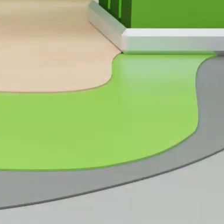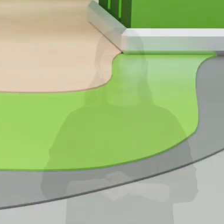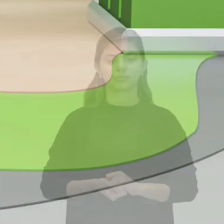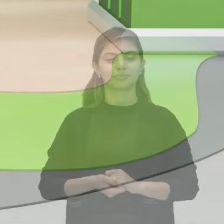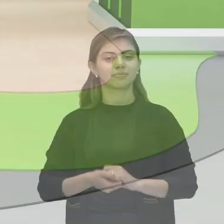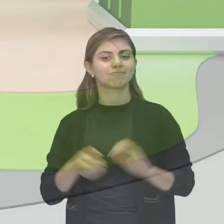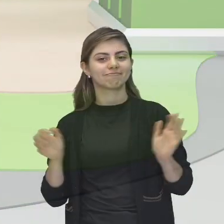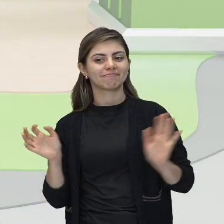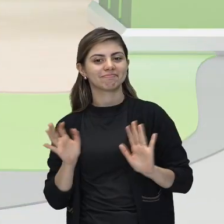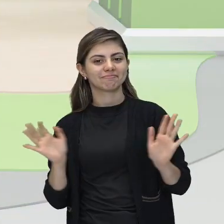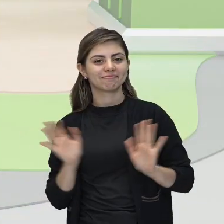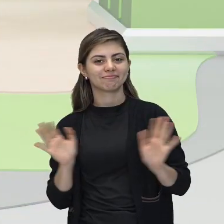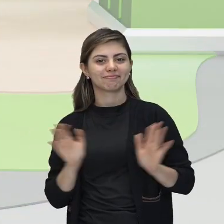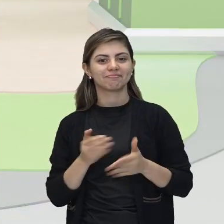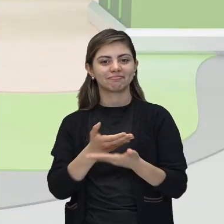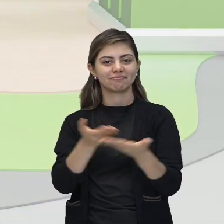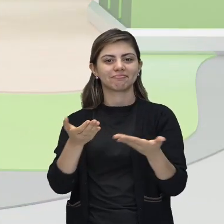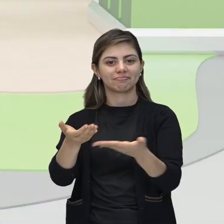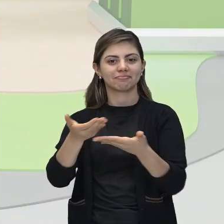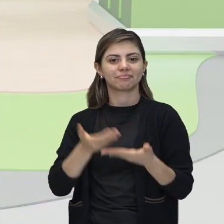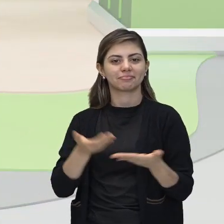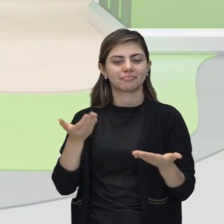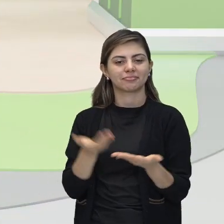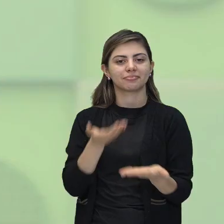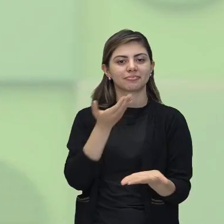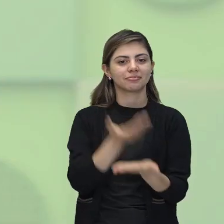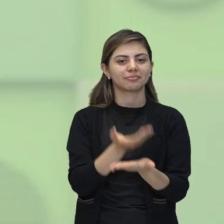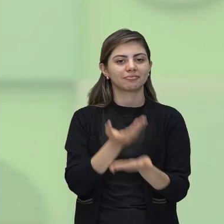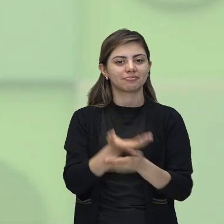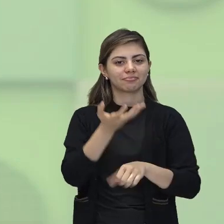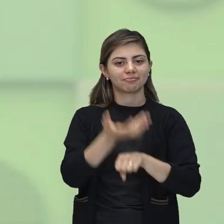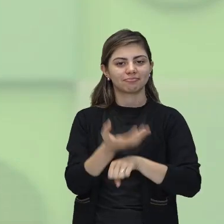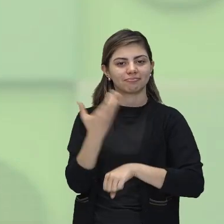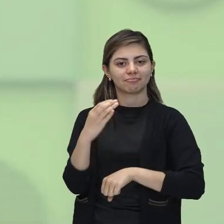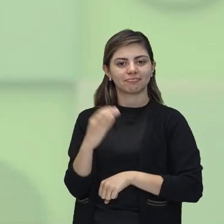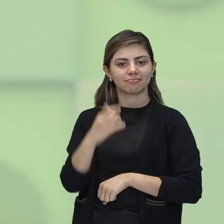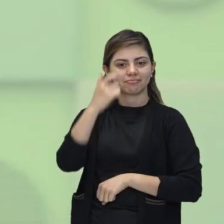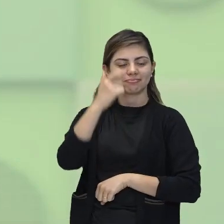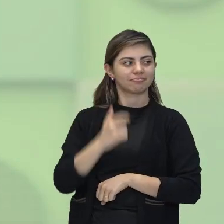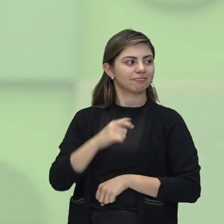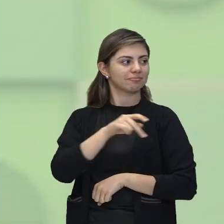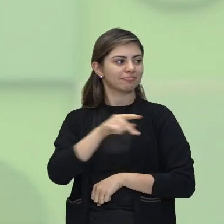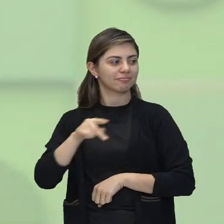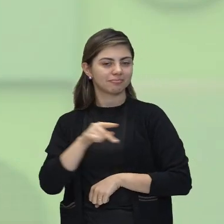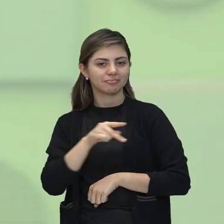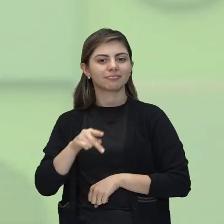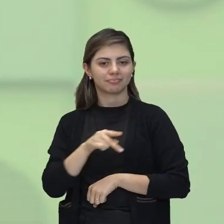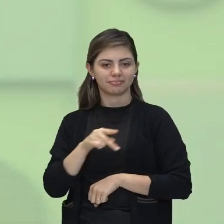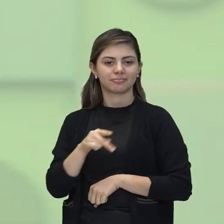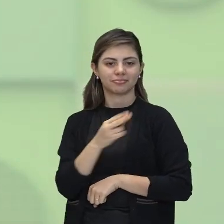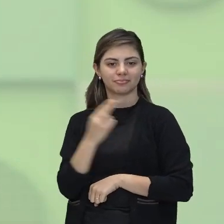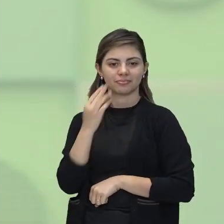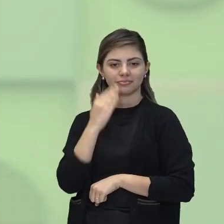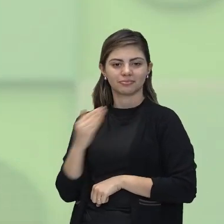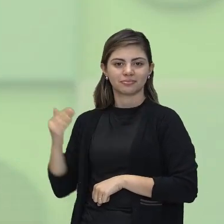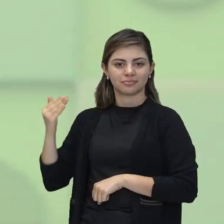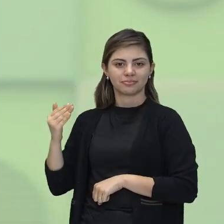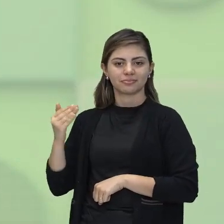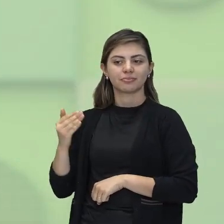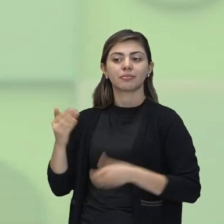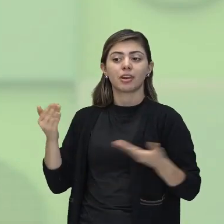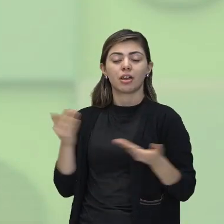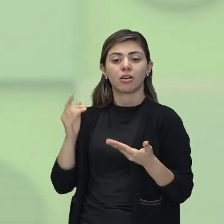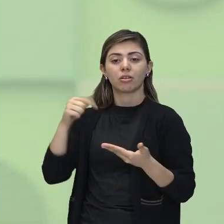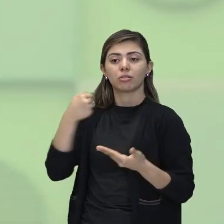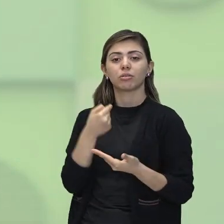Olá, sejam bem-vindos aí para a nossa aula de ciências. Eu sou o professor Daisson Jardim e vamos ver aí o